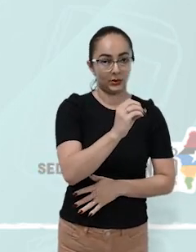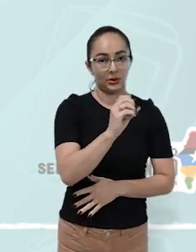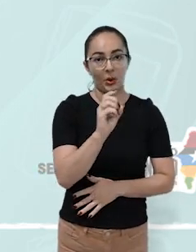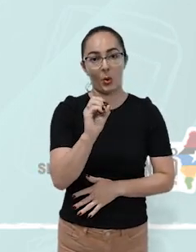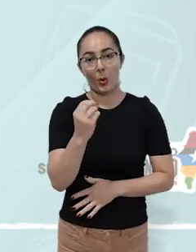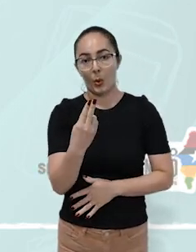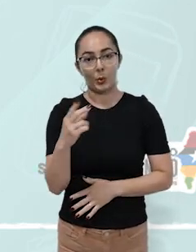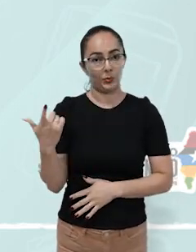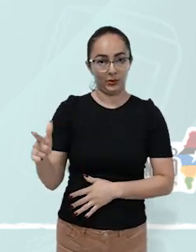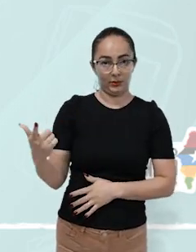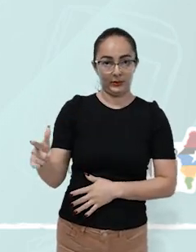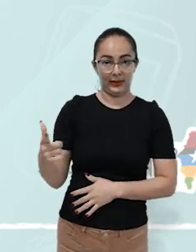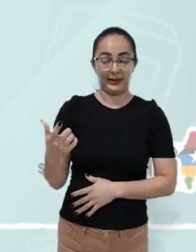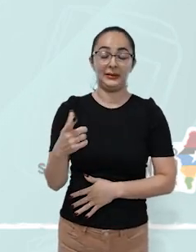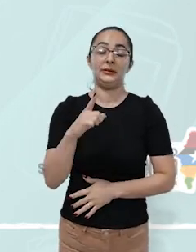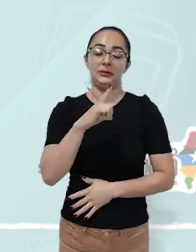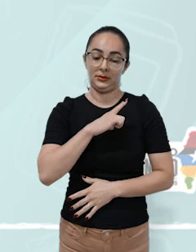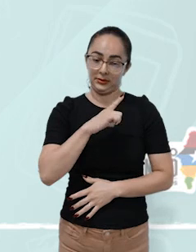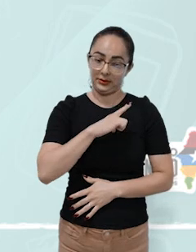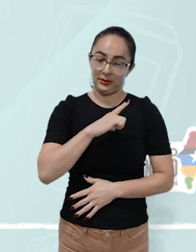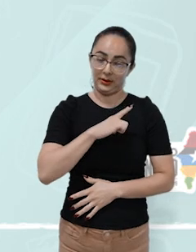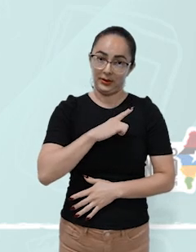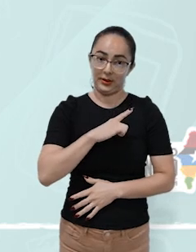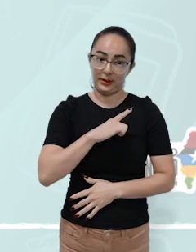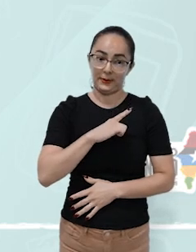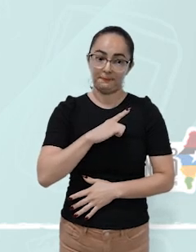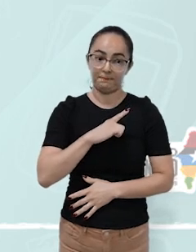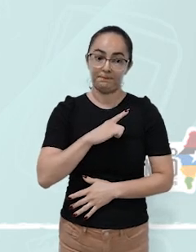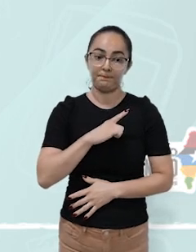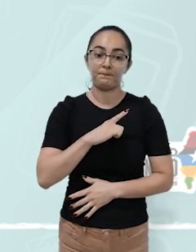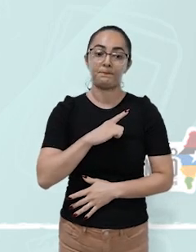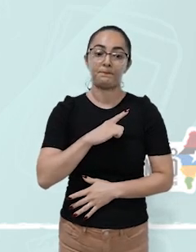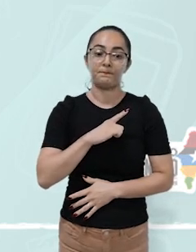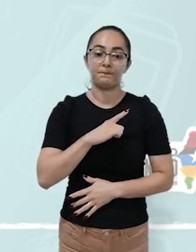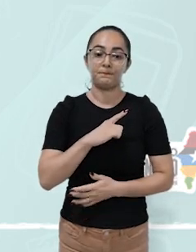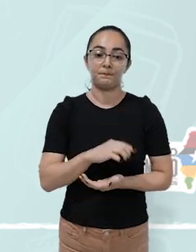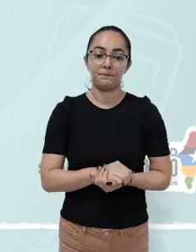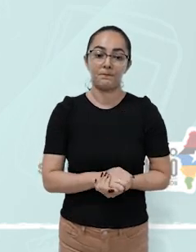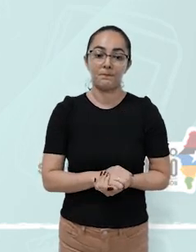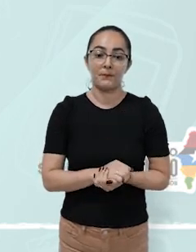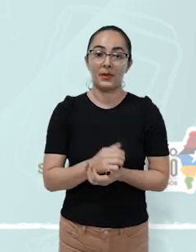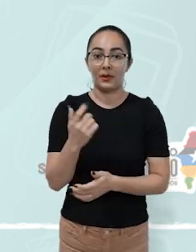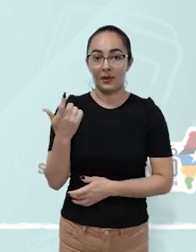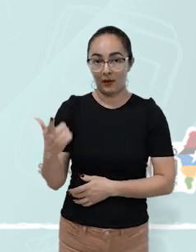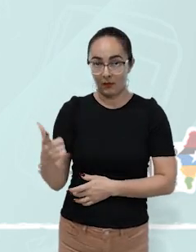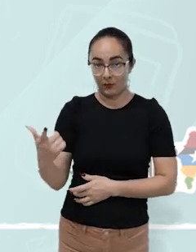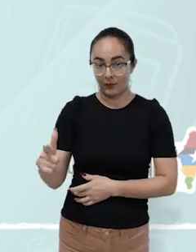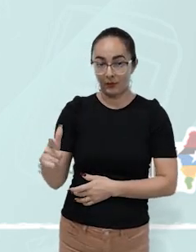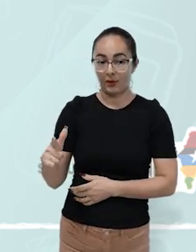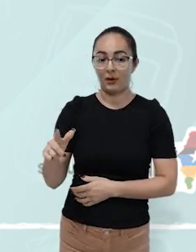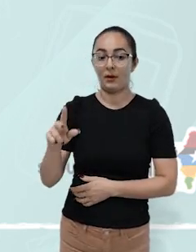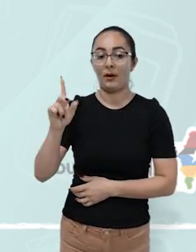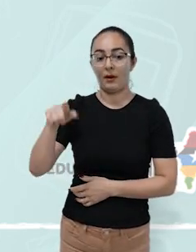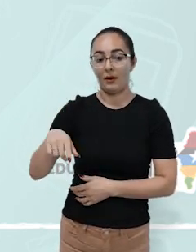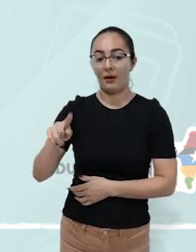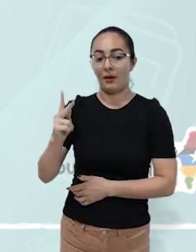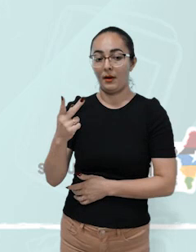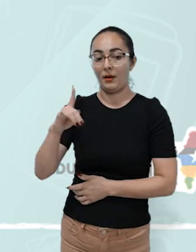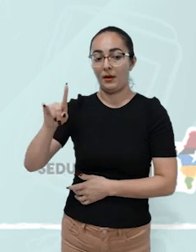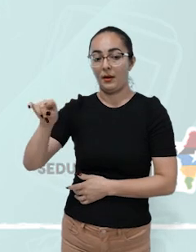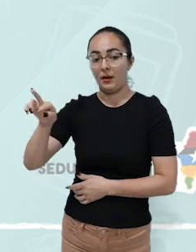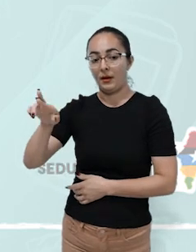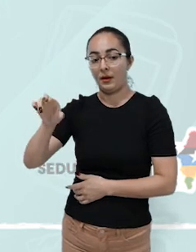né? Se não tiver oxigênio, hidrácidos, HF, HCN,